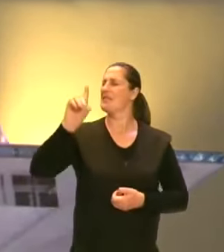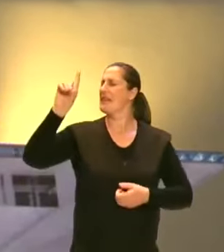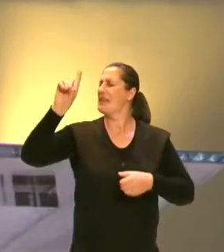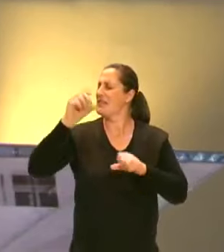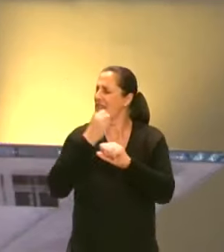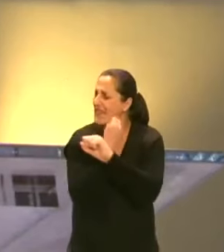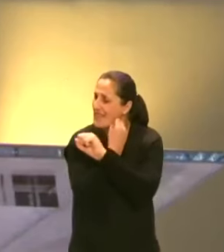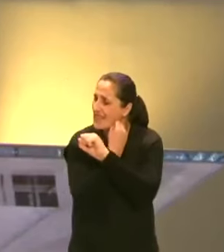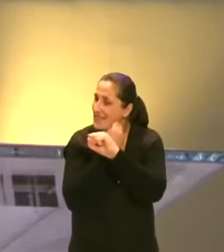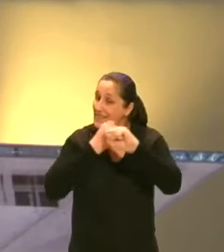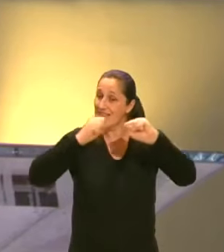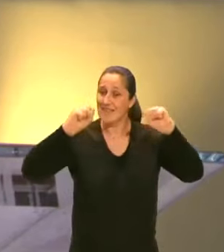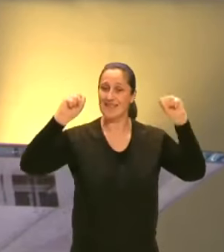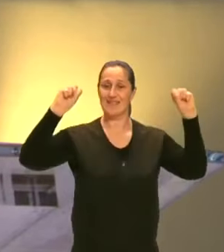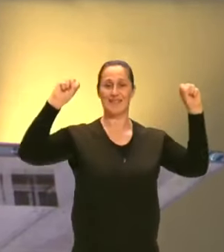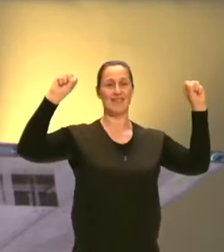grande.